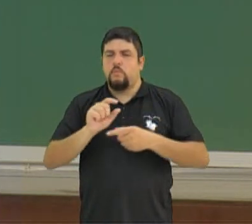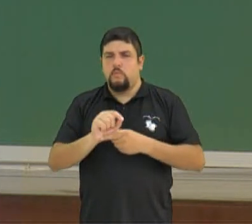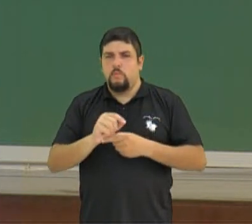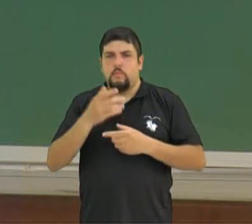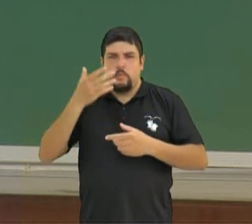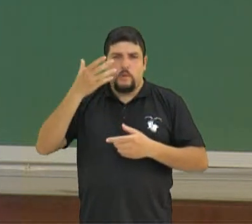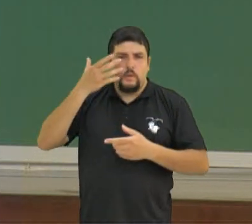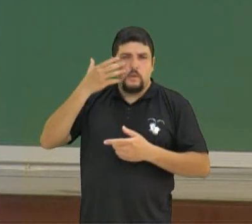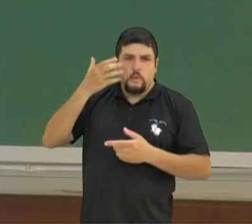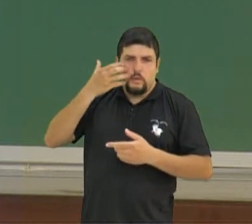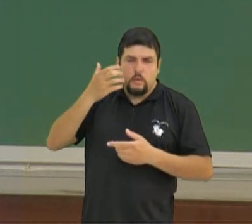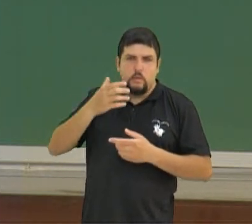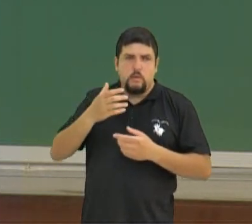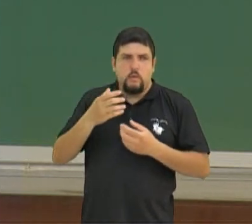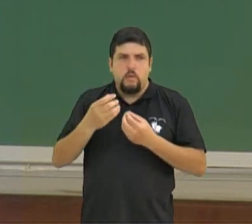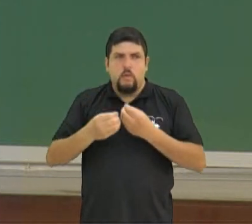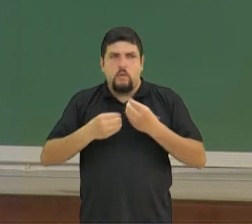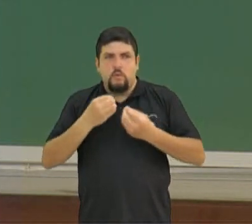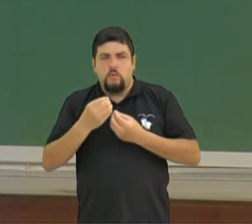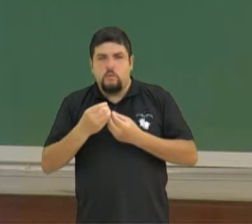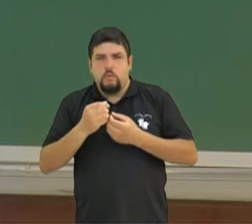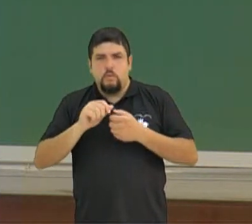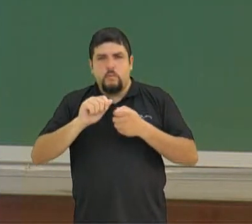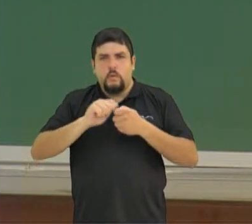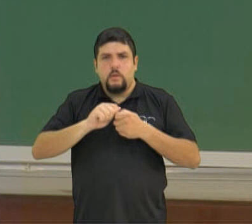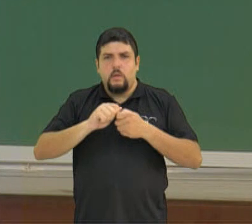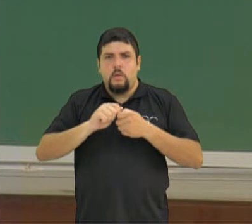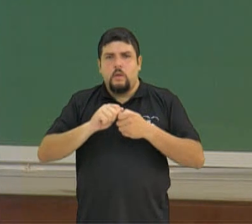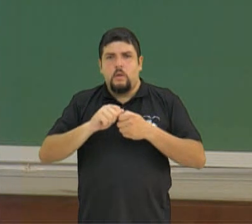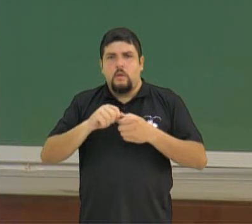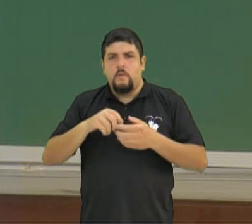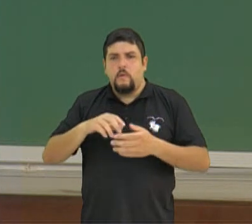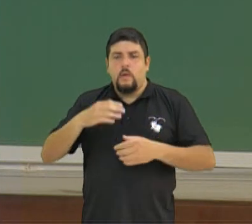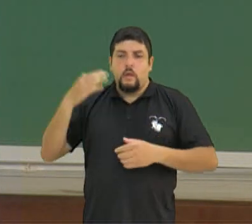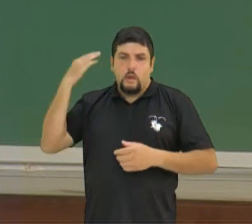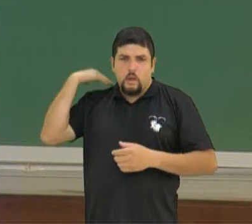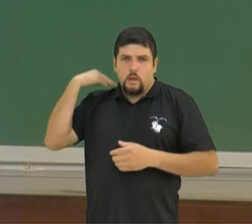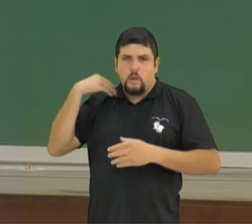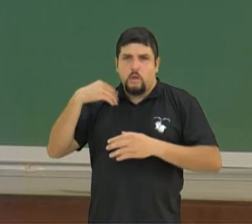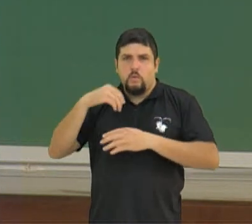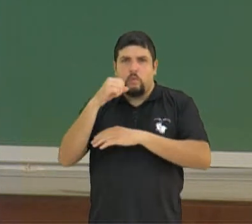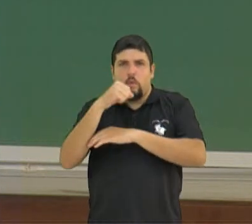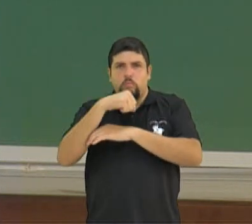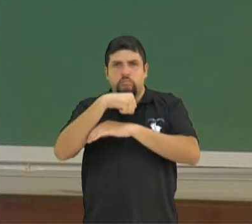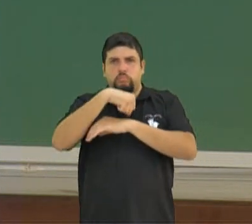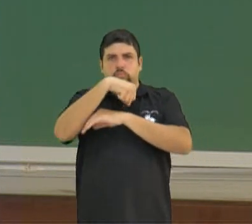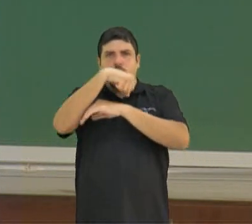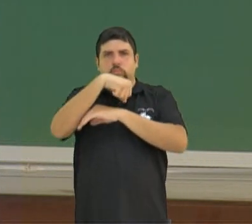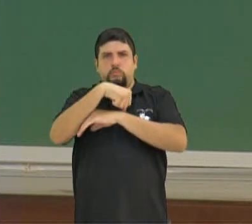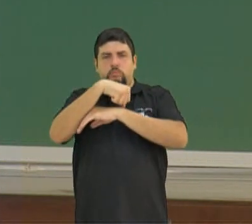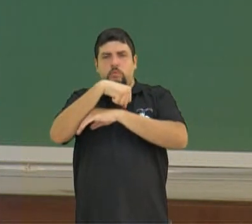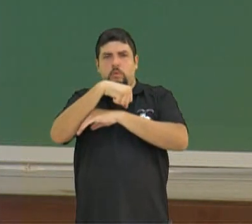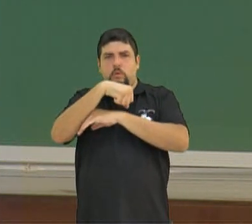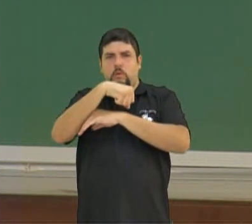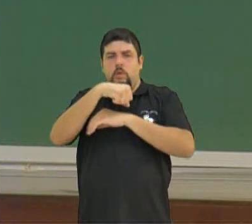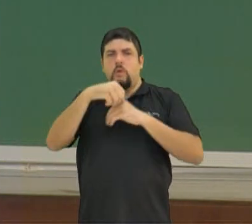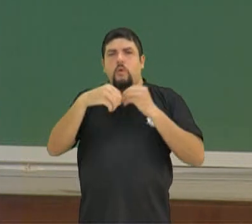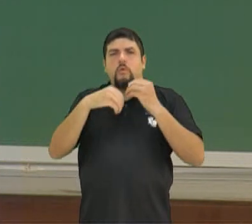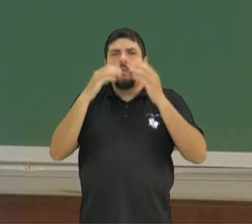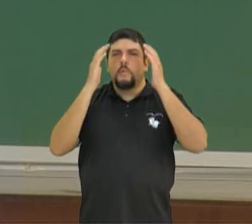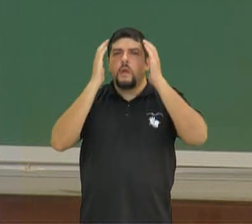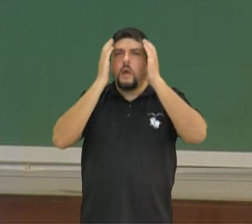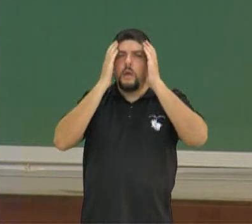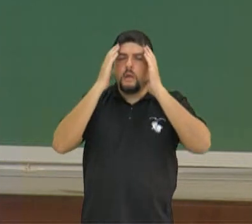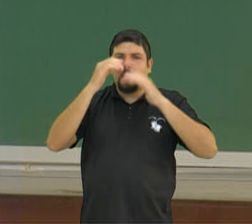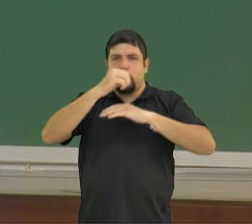né? Eleva a espalda, ela elevou a coluna, arqueando-la, agacha a cabeça,